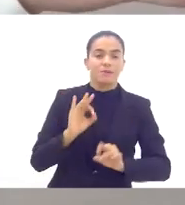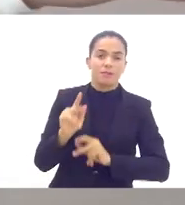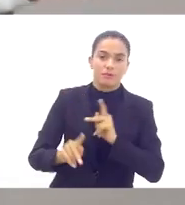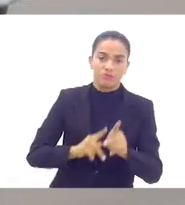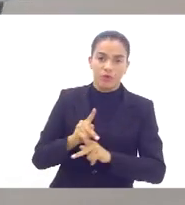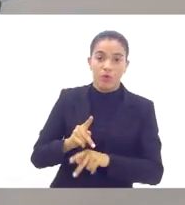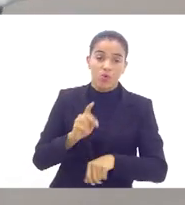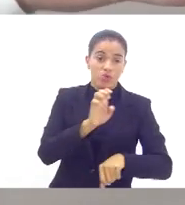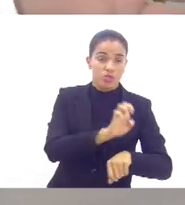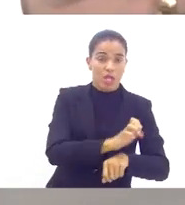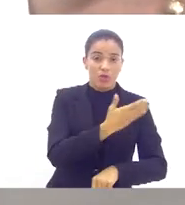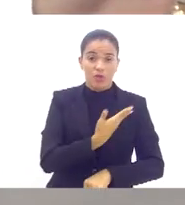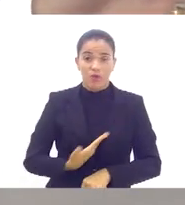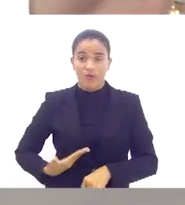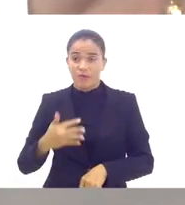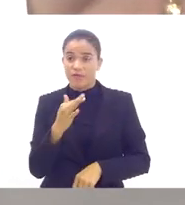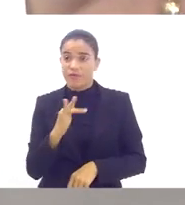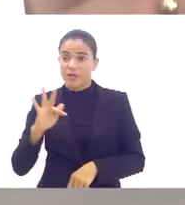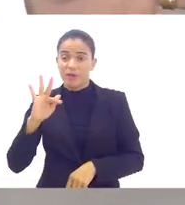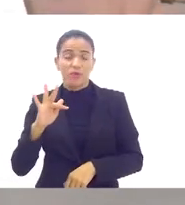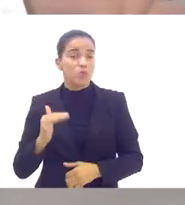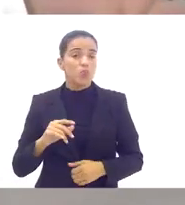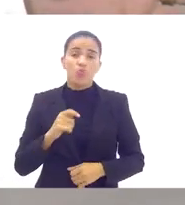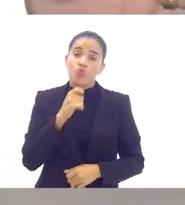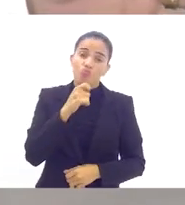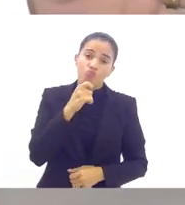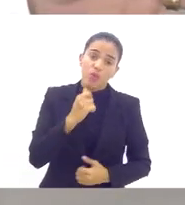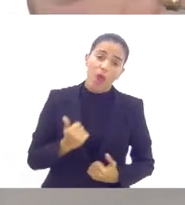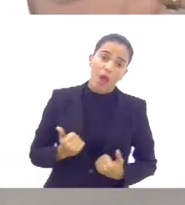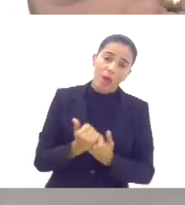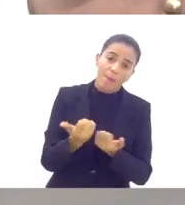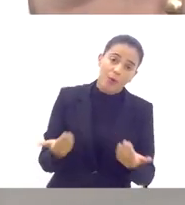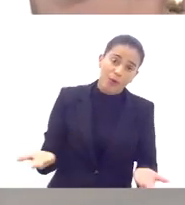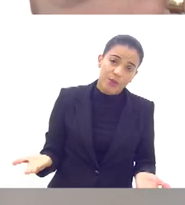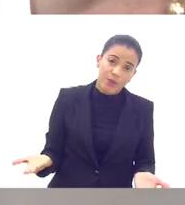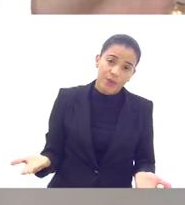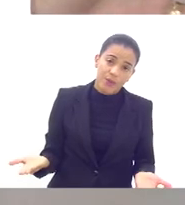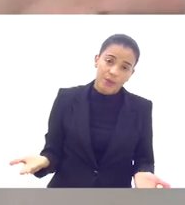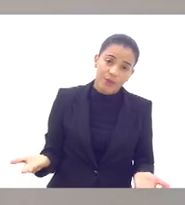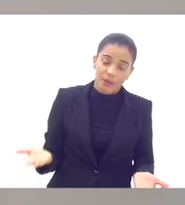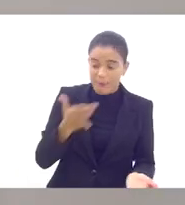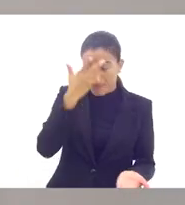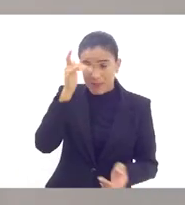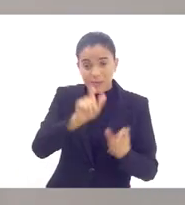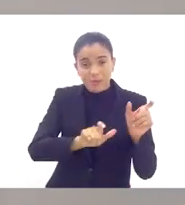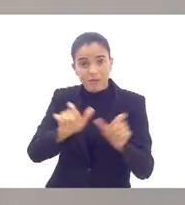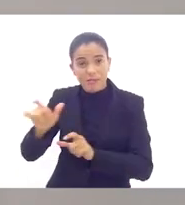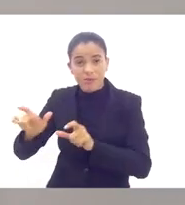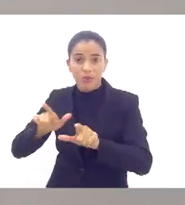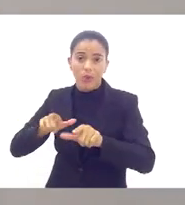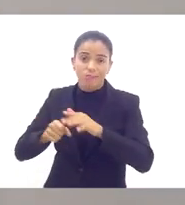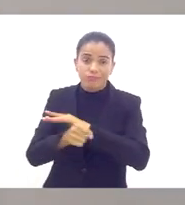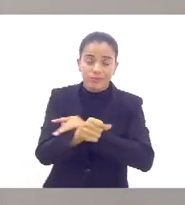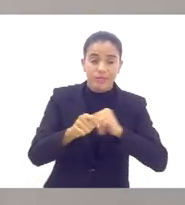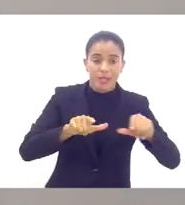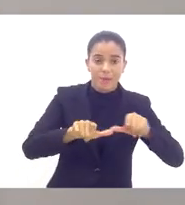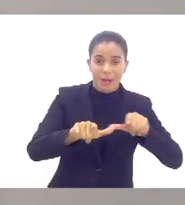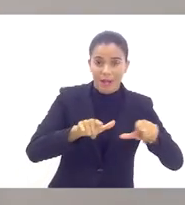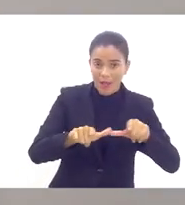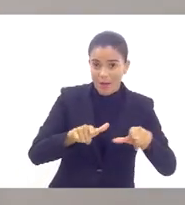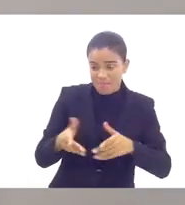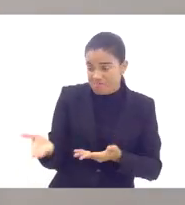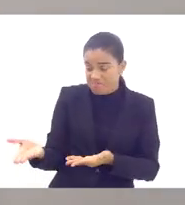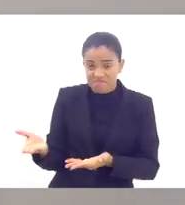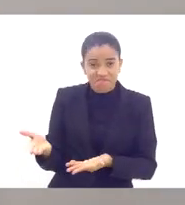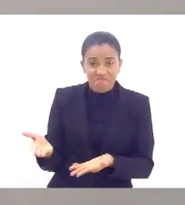o governo federal não dão o apoio para esses caras trabalharem. Se eles não trabalharem assim... Eles vão passar